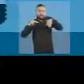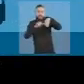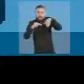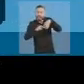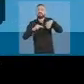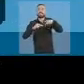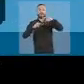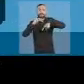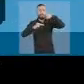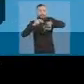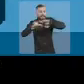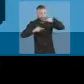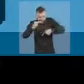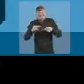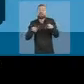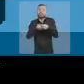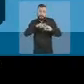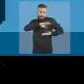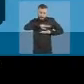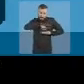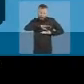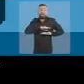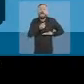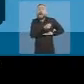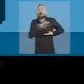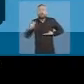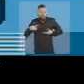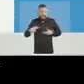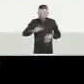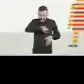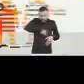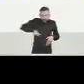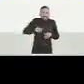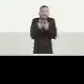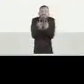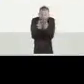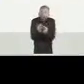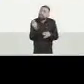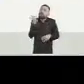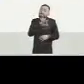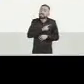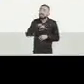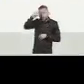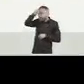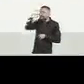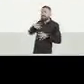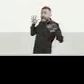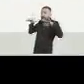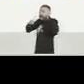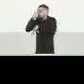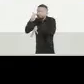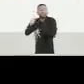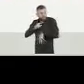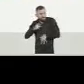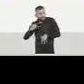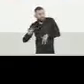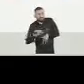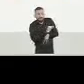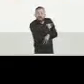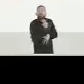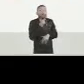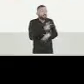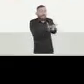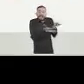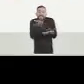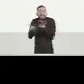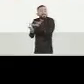tomografia Mamografia Ressonância E até pequenas cirurgias Desafogando assim os hospitais E fazendo o atendimento